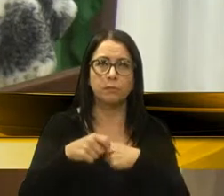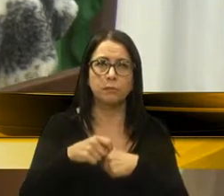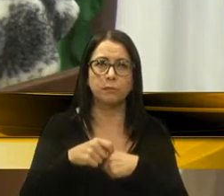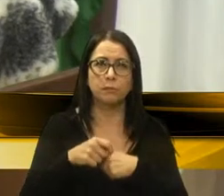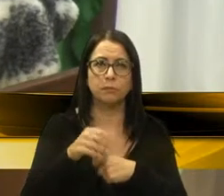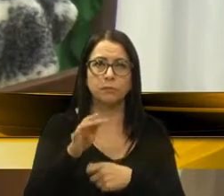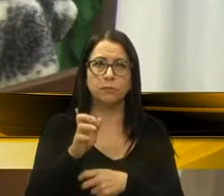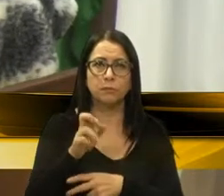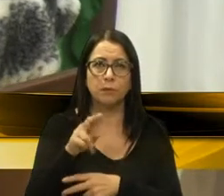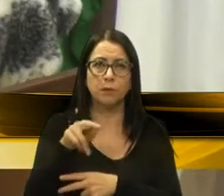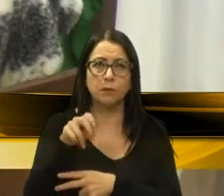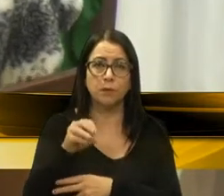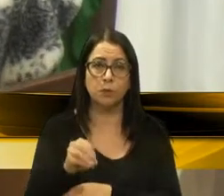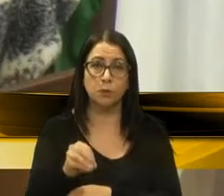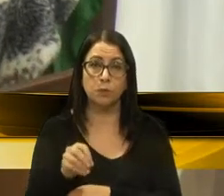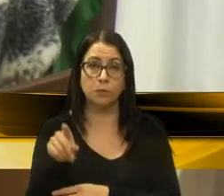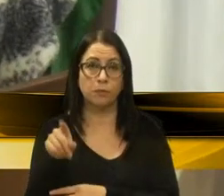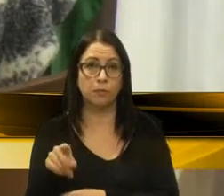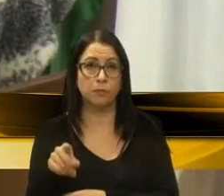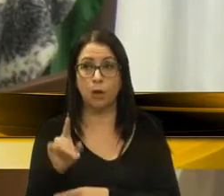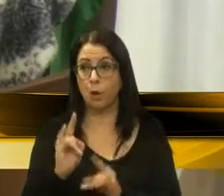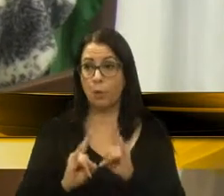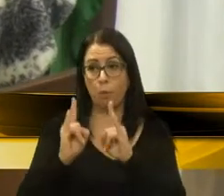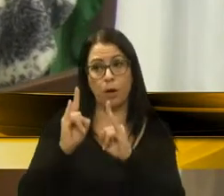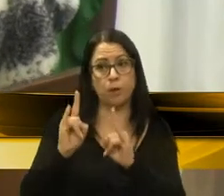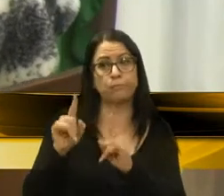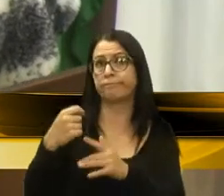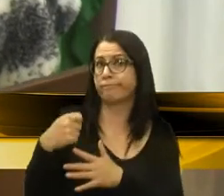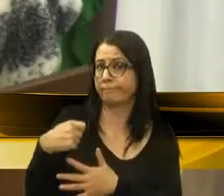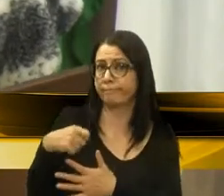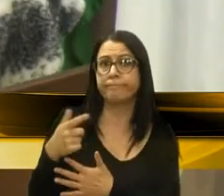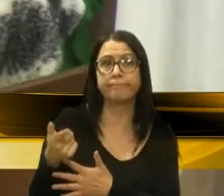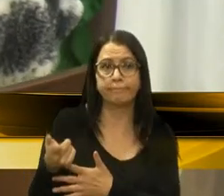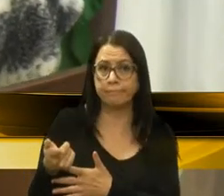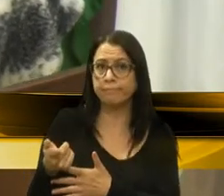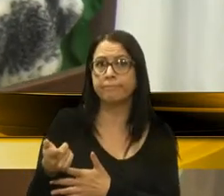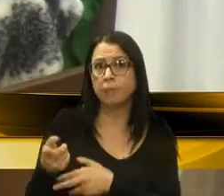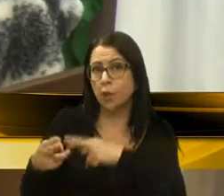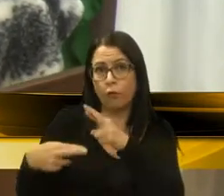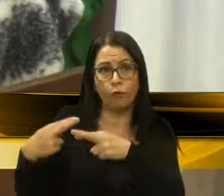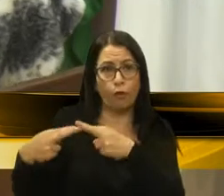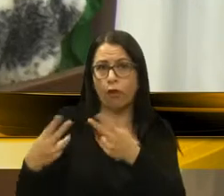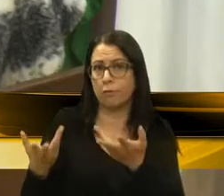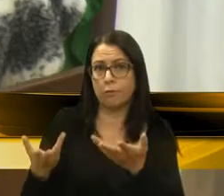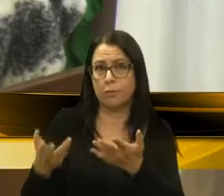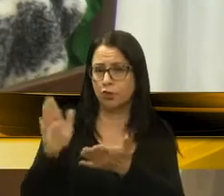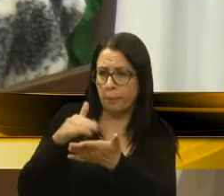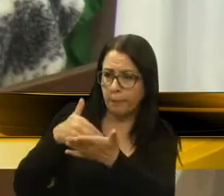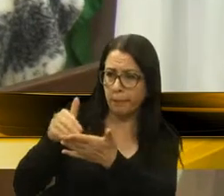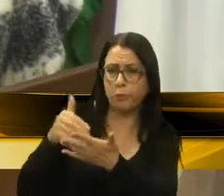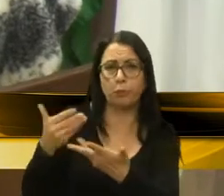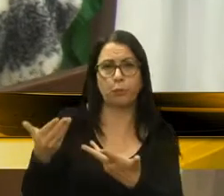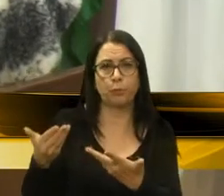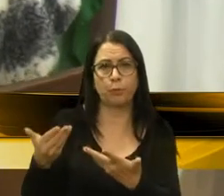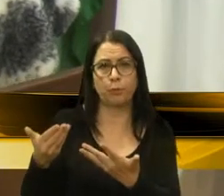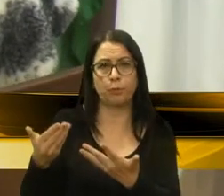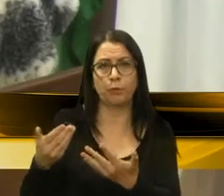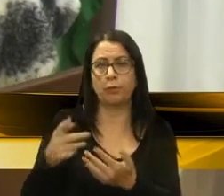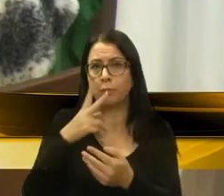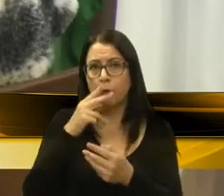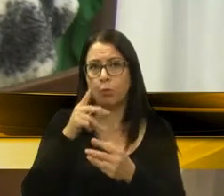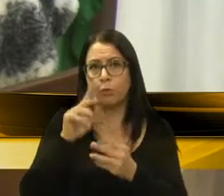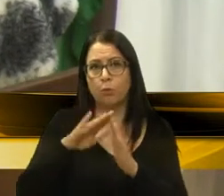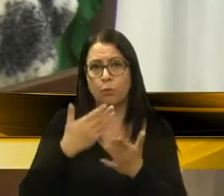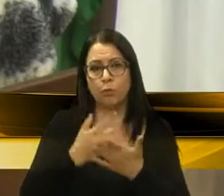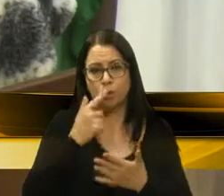Fernando Ferrari, né? É um prédio que precisa de reformas, de pintura, assim como o